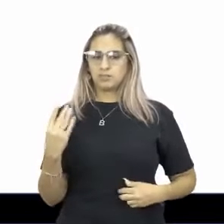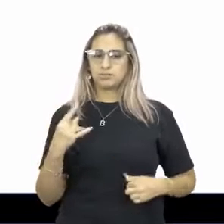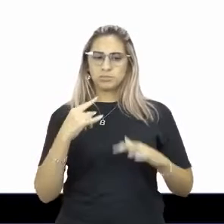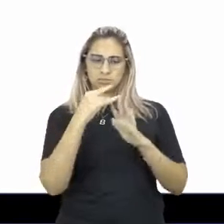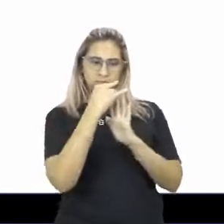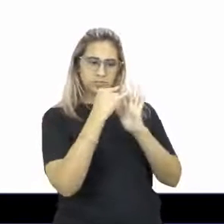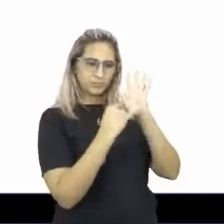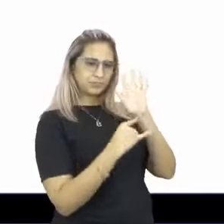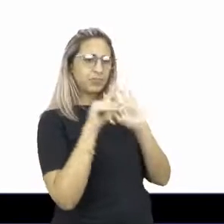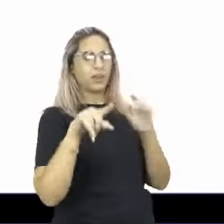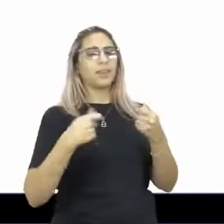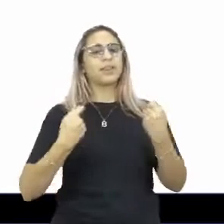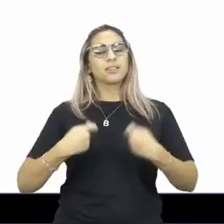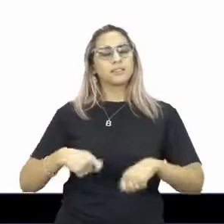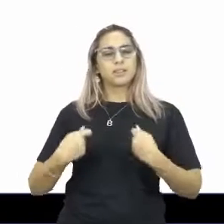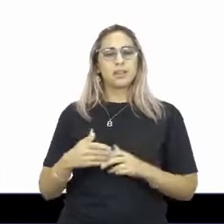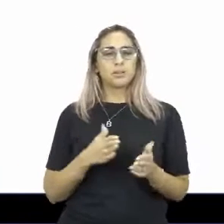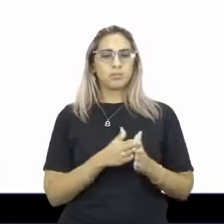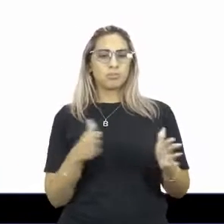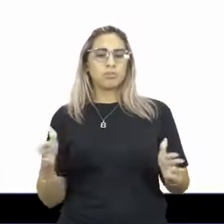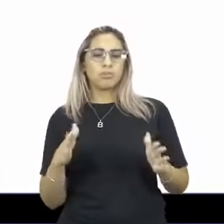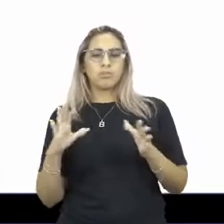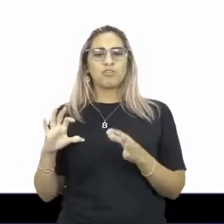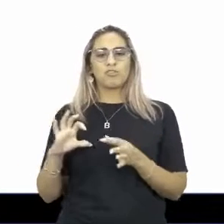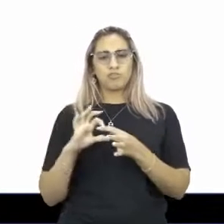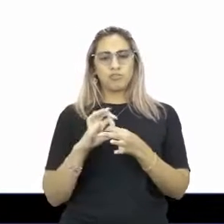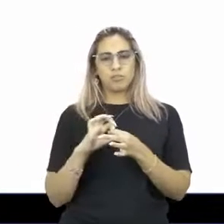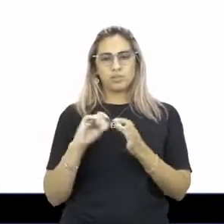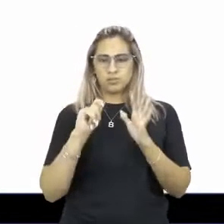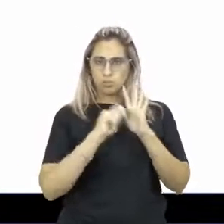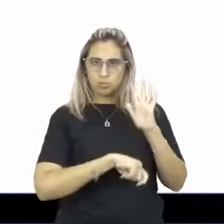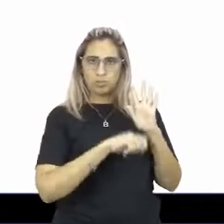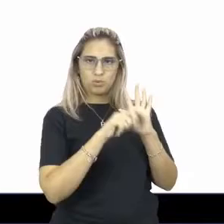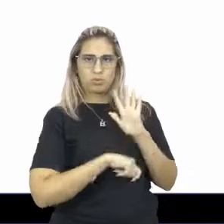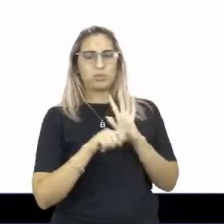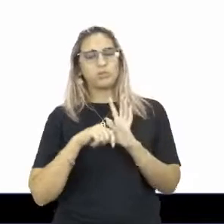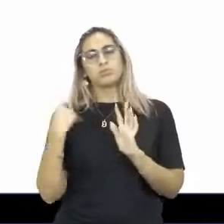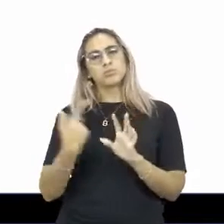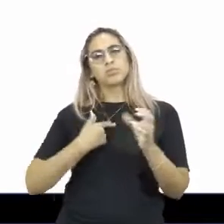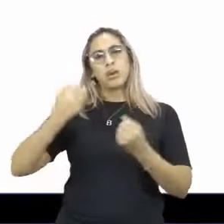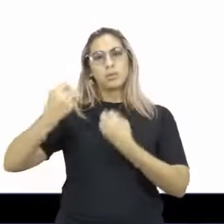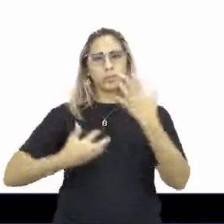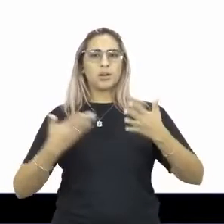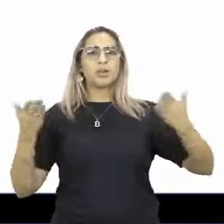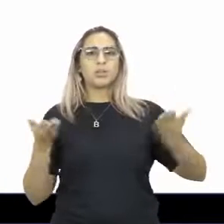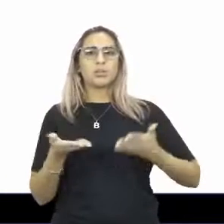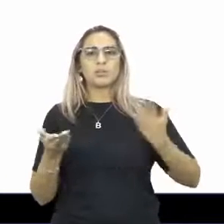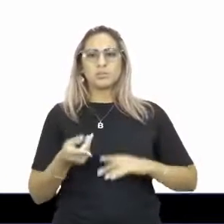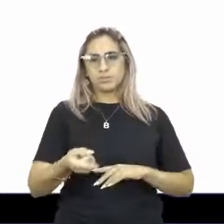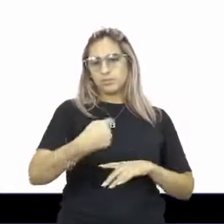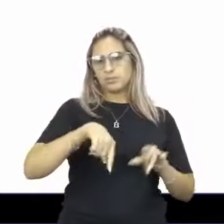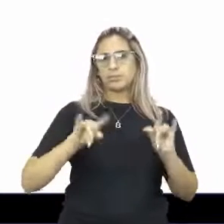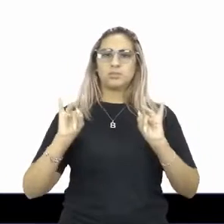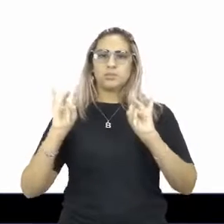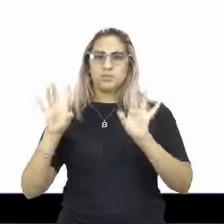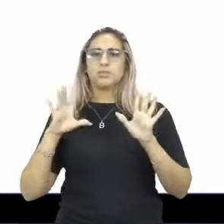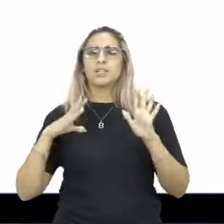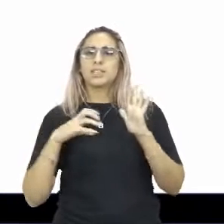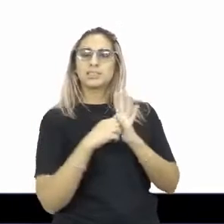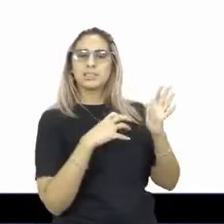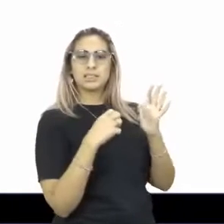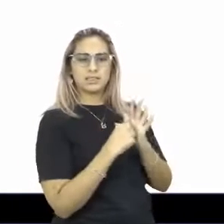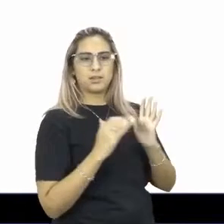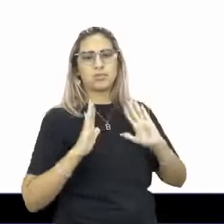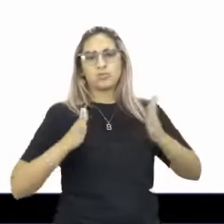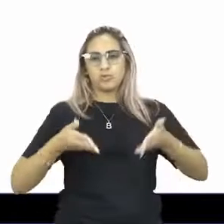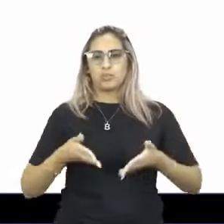documentos que são necessários para a abertura do vínculo contratual, e a gente vai falar hoje especificamente sobre a inscrição,